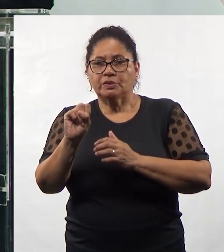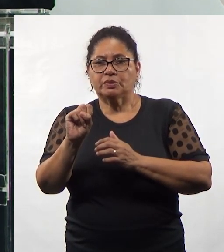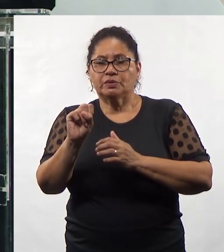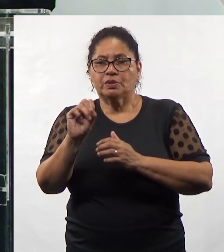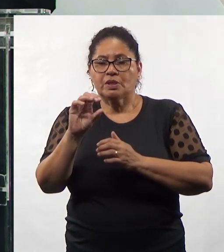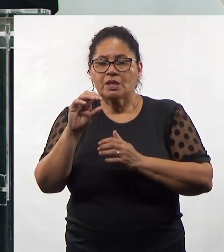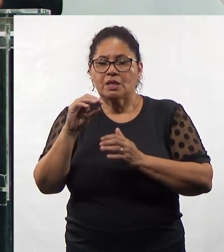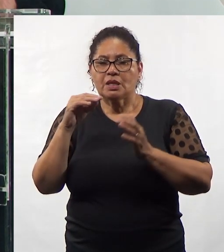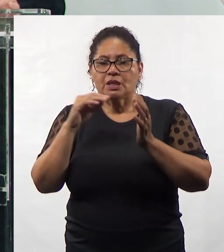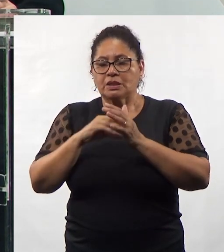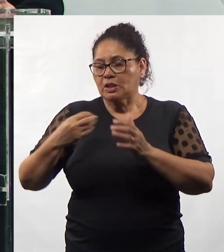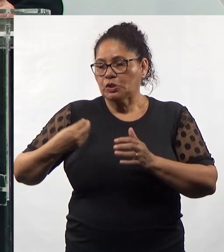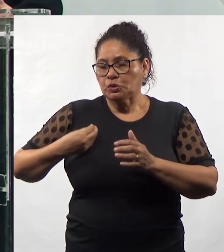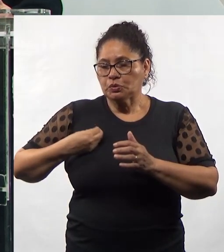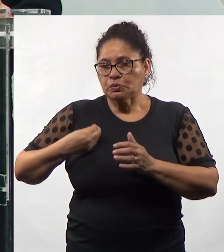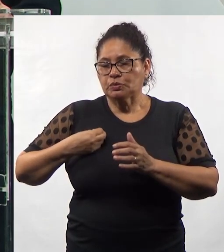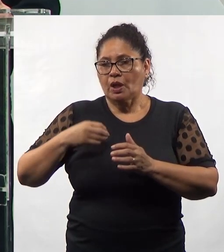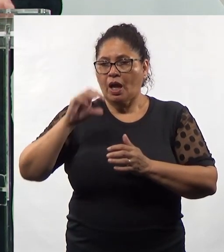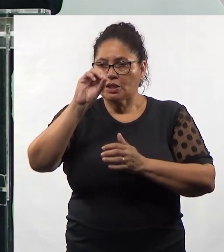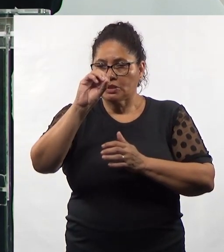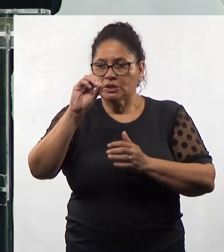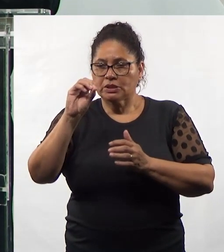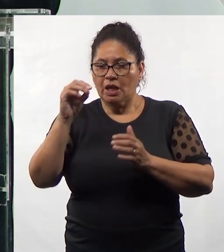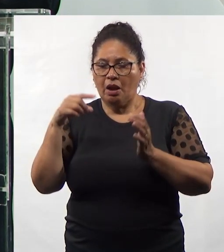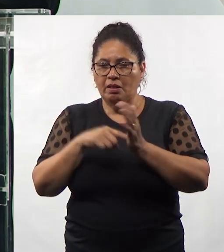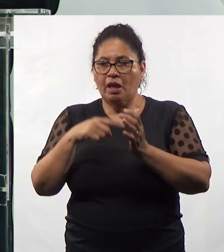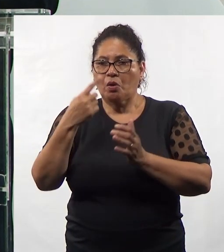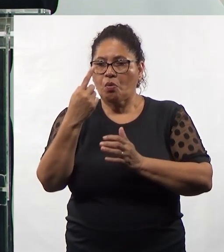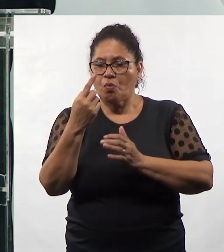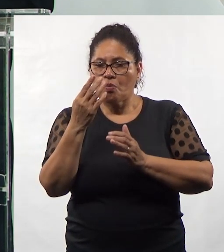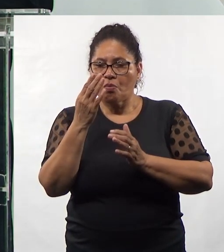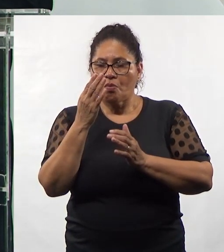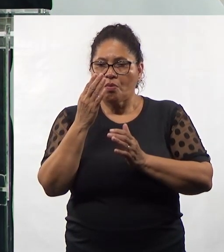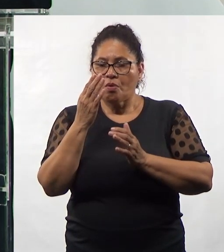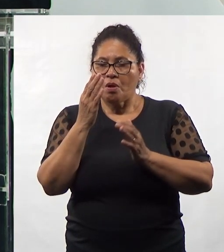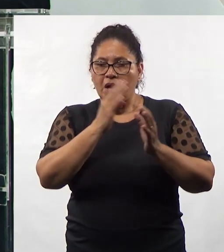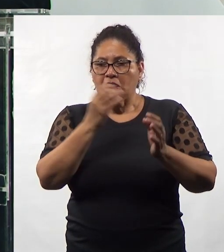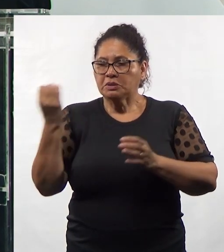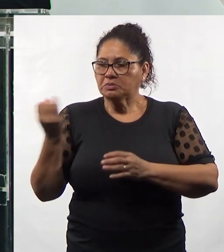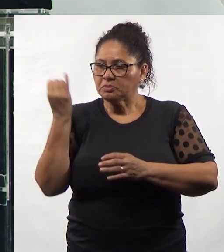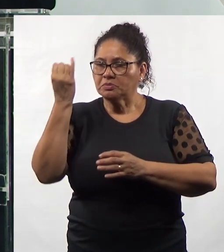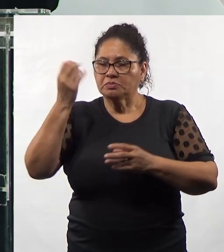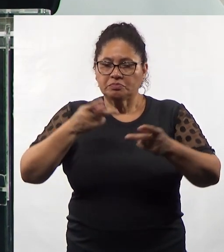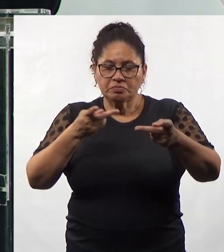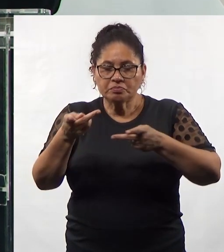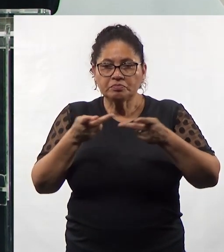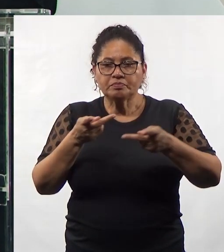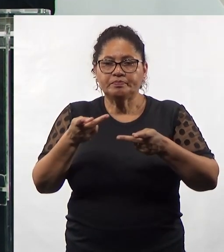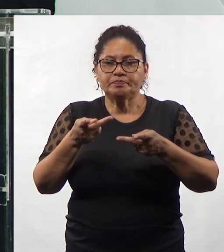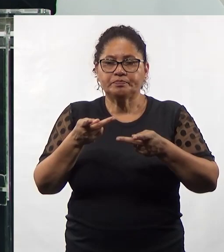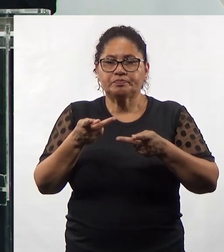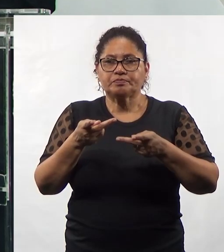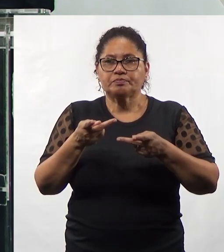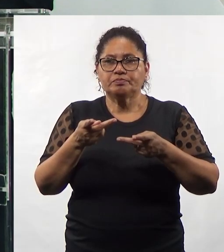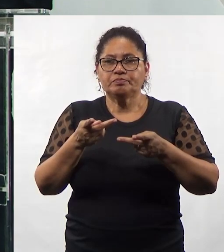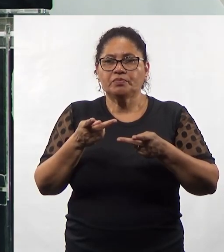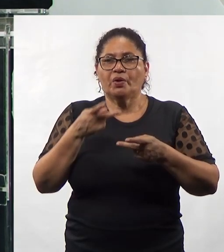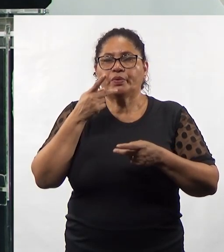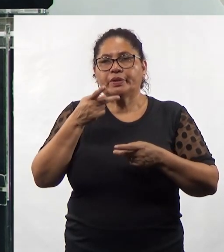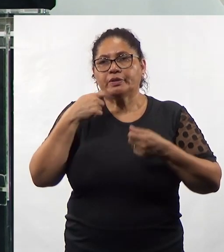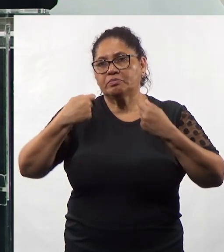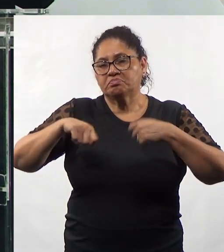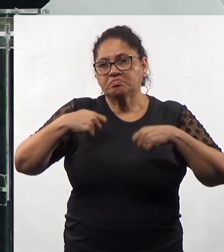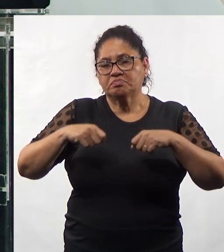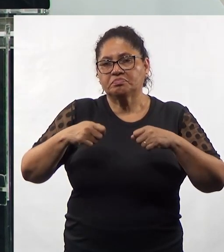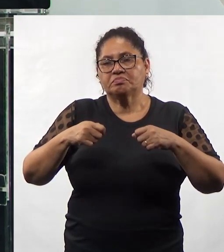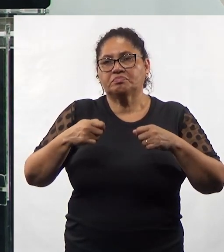contar de 0 a 1, metade da importância dos projetos ou do que a